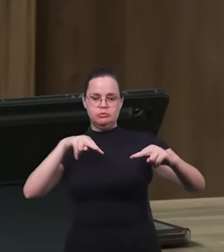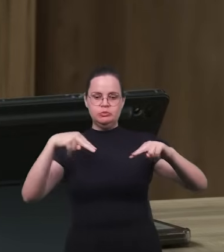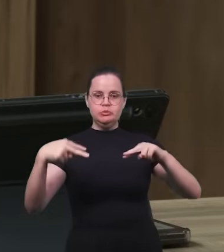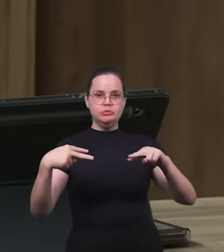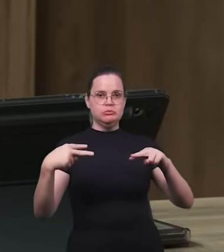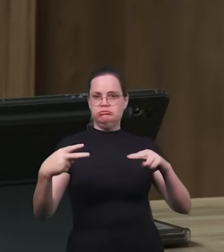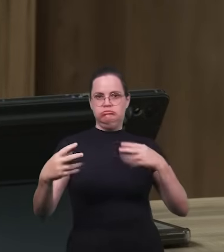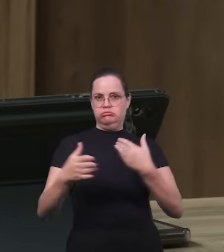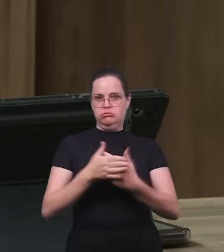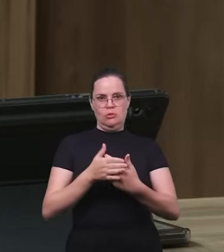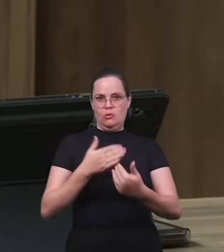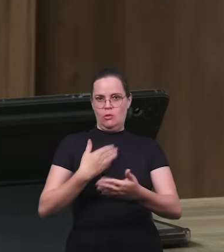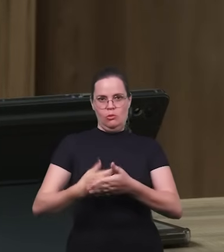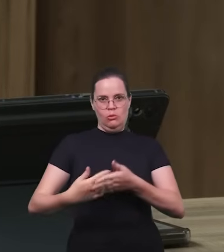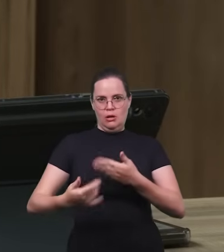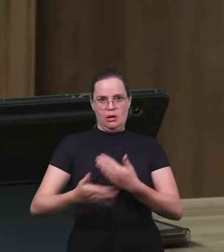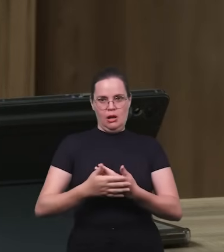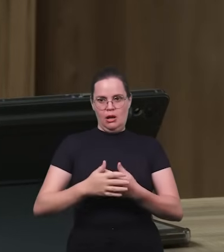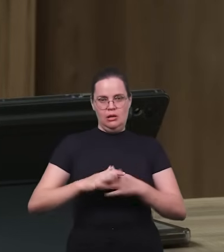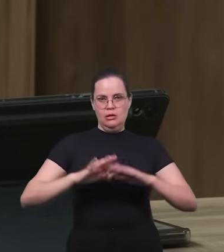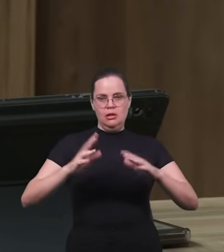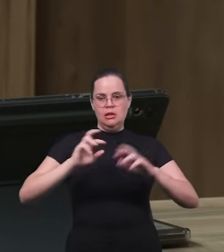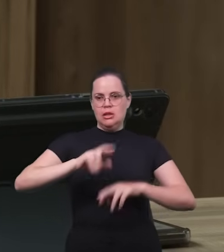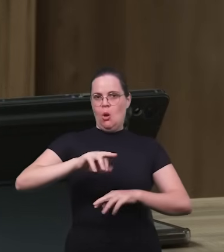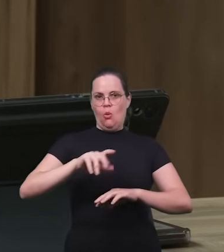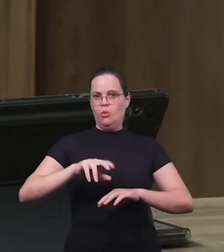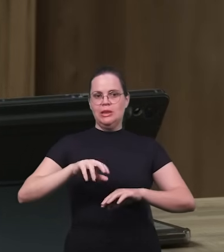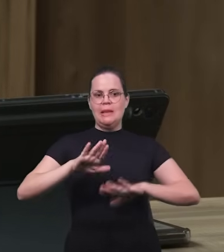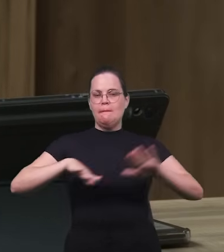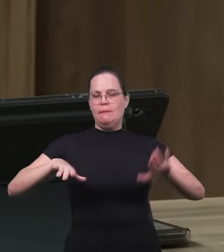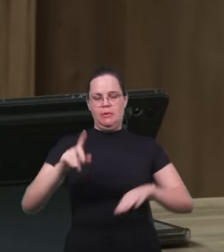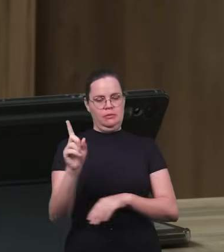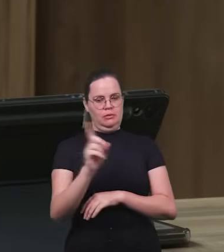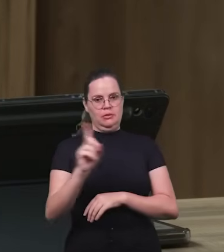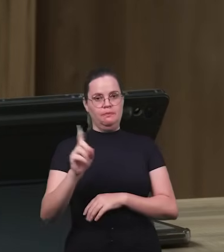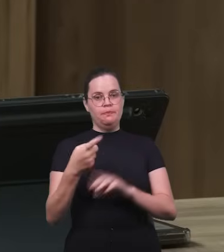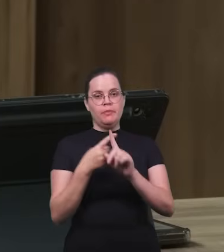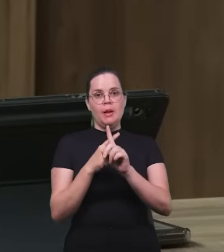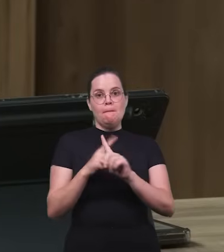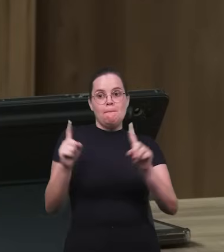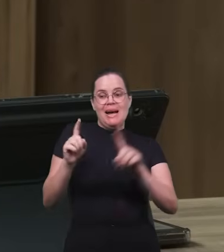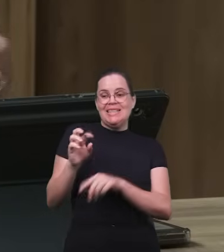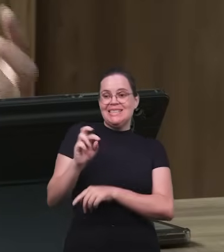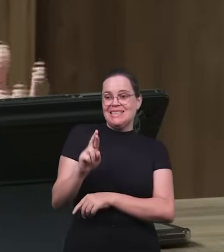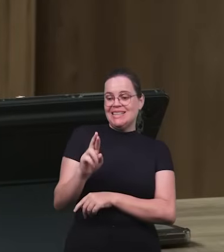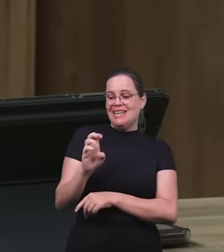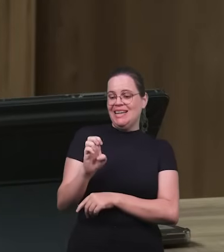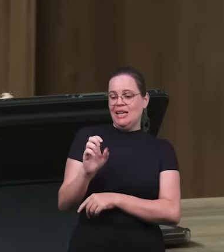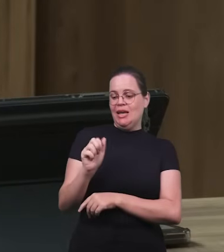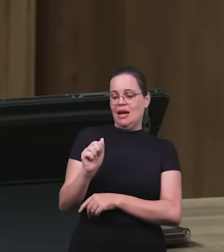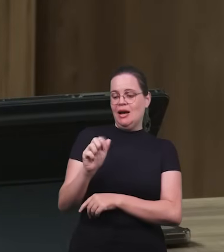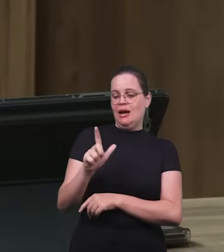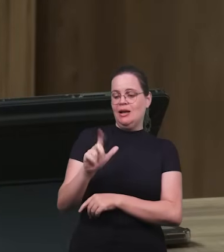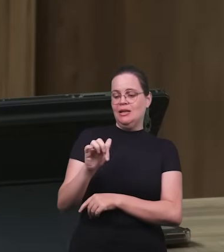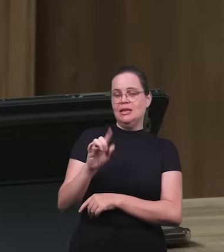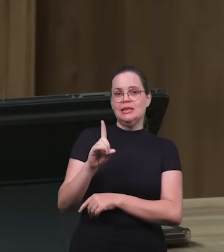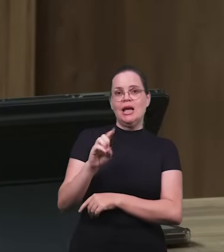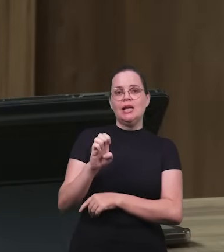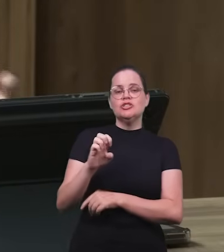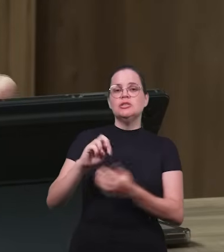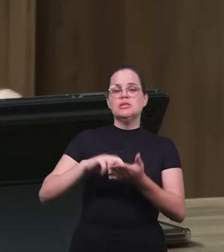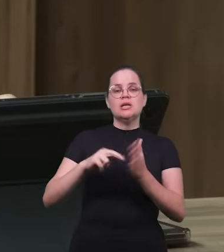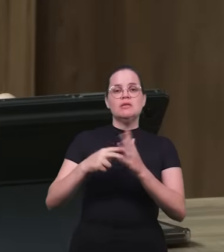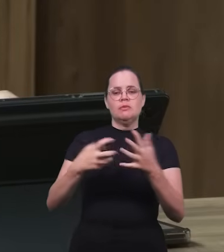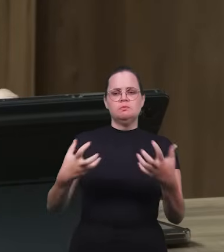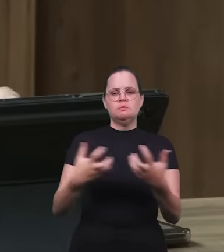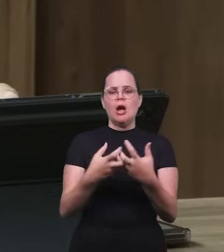interpretada, a realidade ela está relacionada em como funcionam as coisas, né? Por exemplo, a